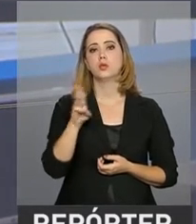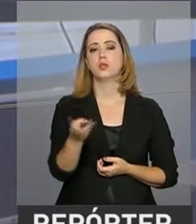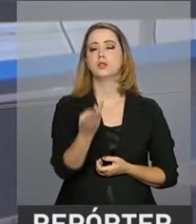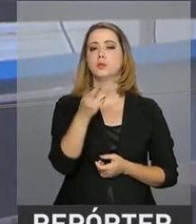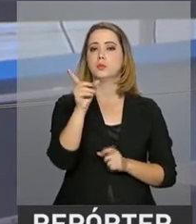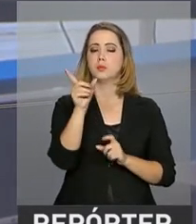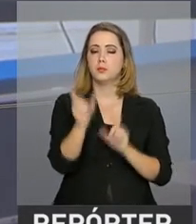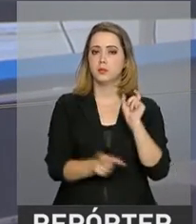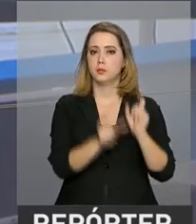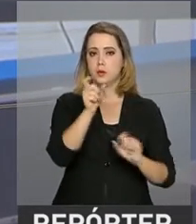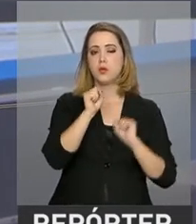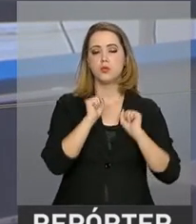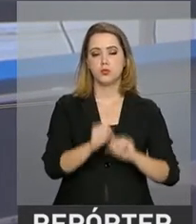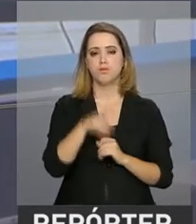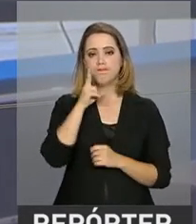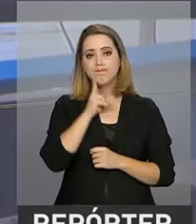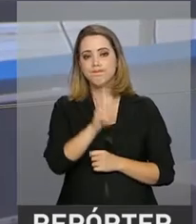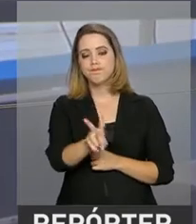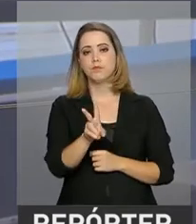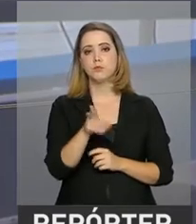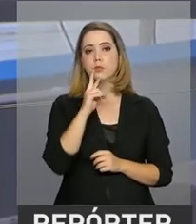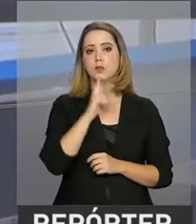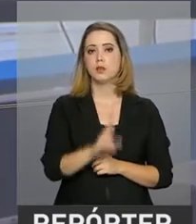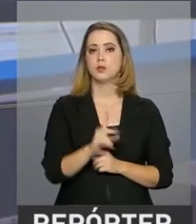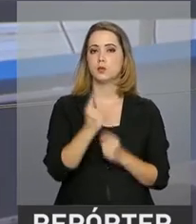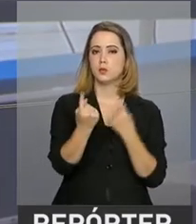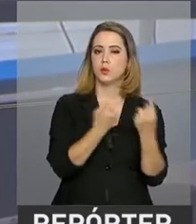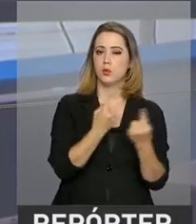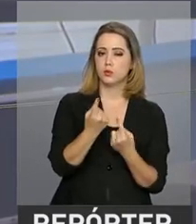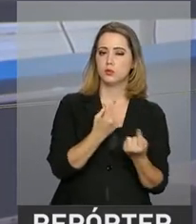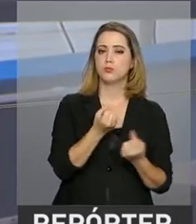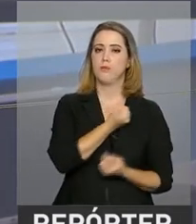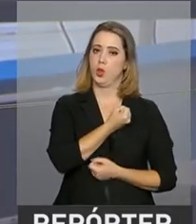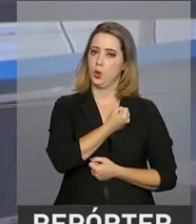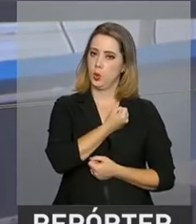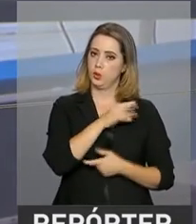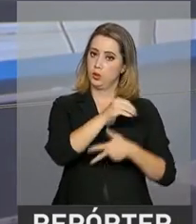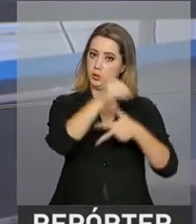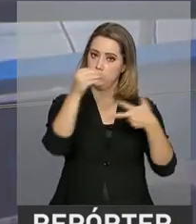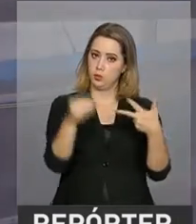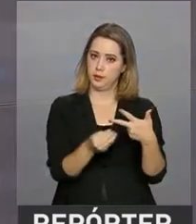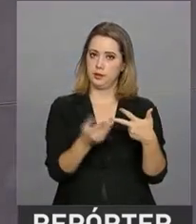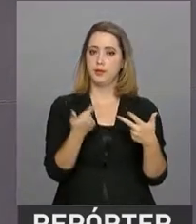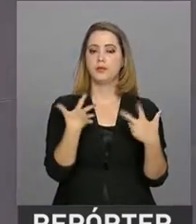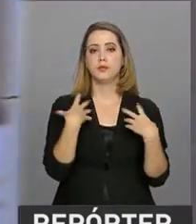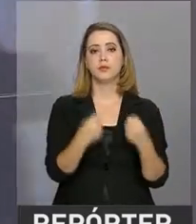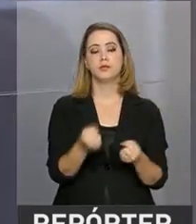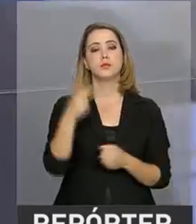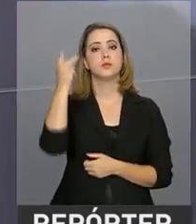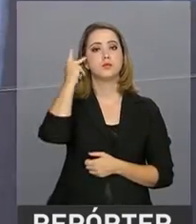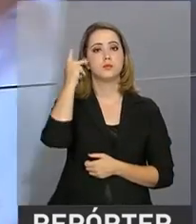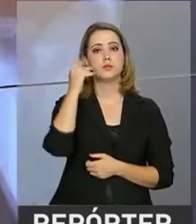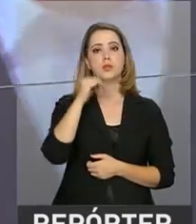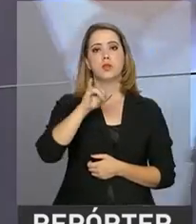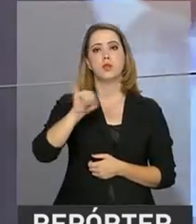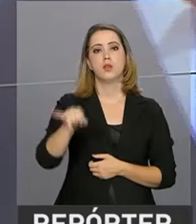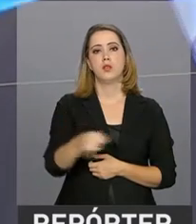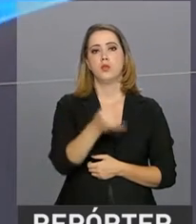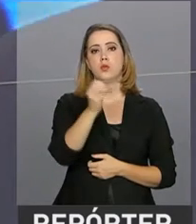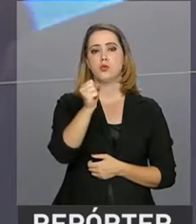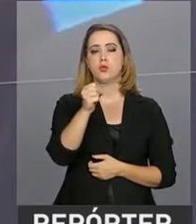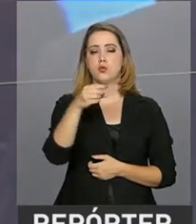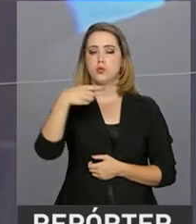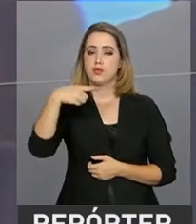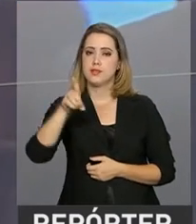candidatos já conferiram o resultado individual das provas do enem em 2016 vamos a são paulo conversar com o repórter josé luiz